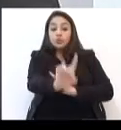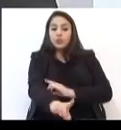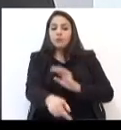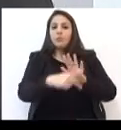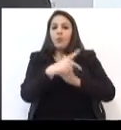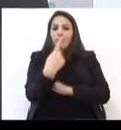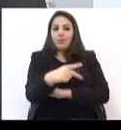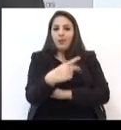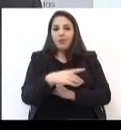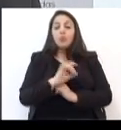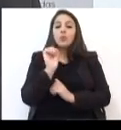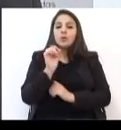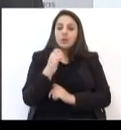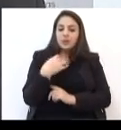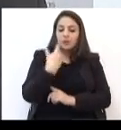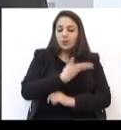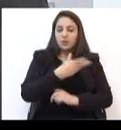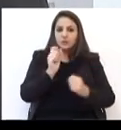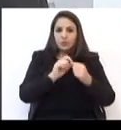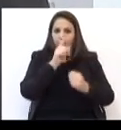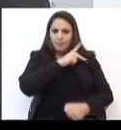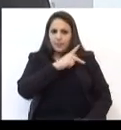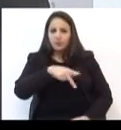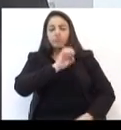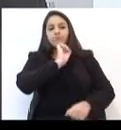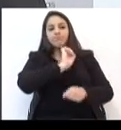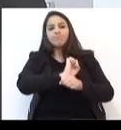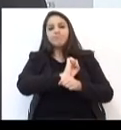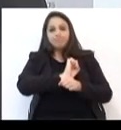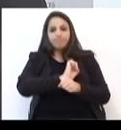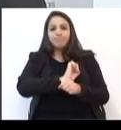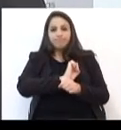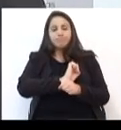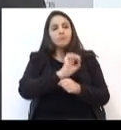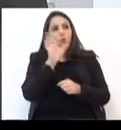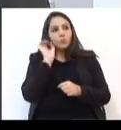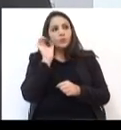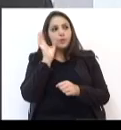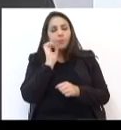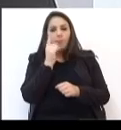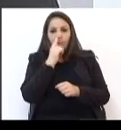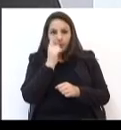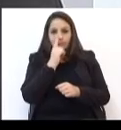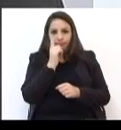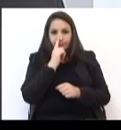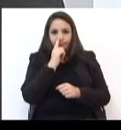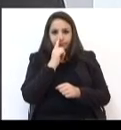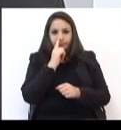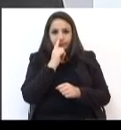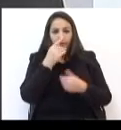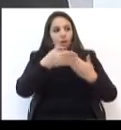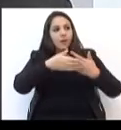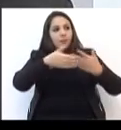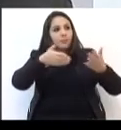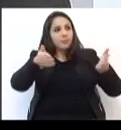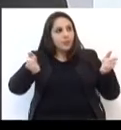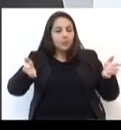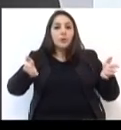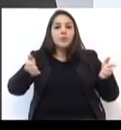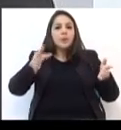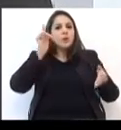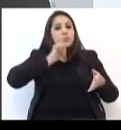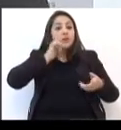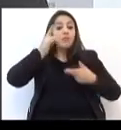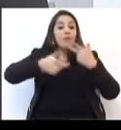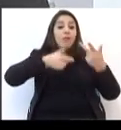que a Câmara fez? O presidente interrompeu a sessão, ouvimos as mães, abrimos espaço para